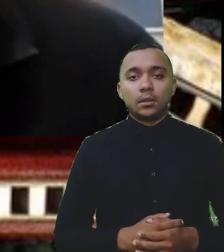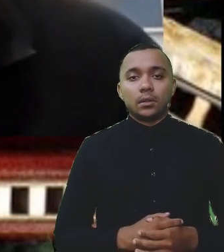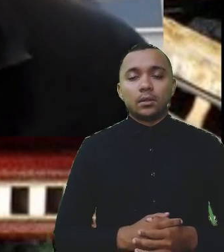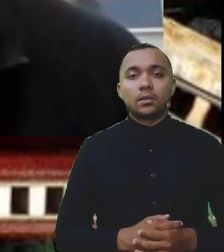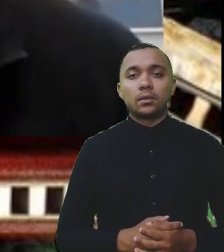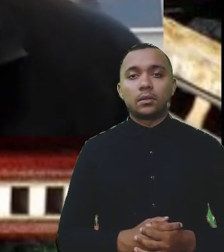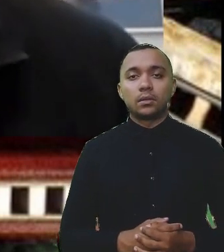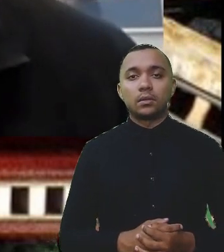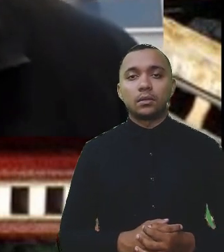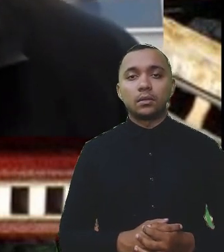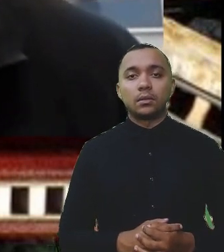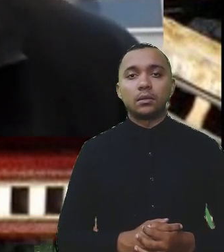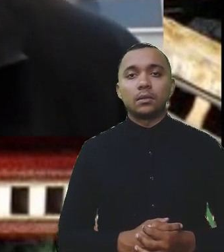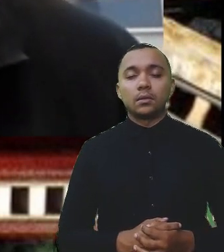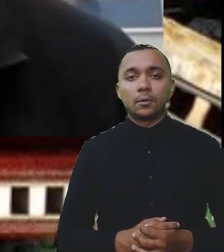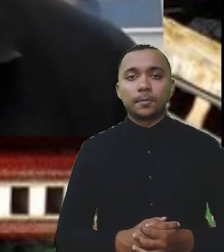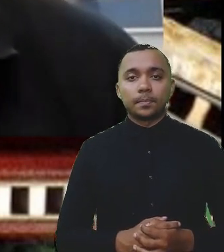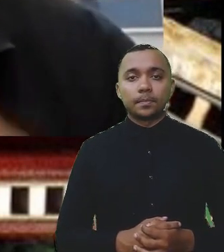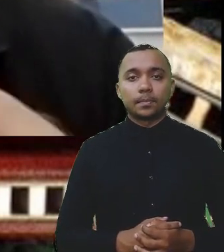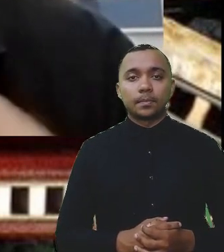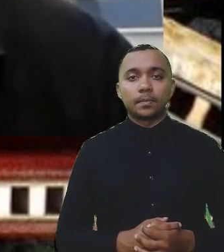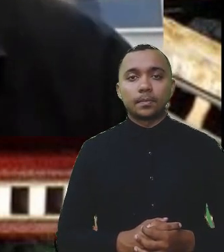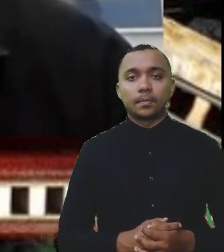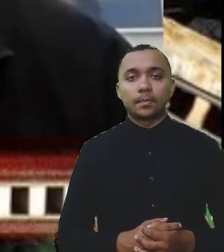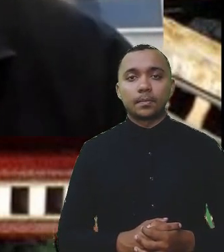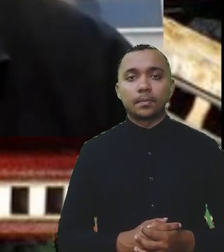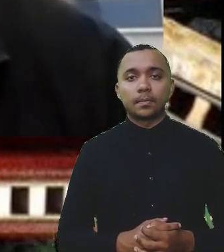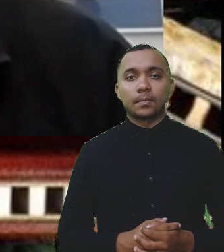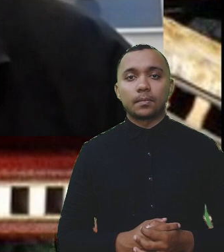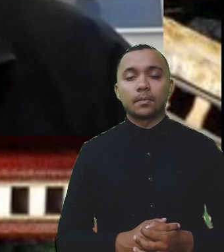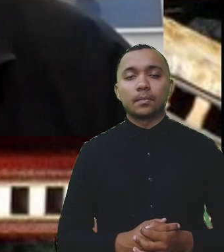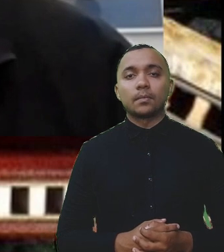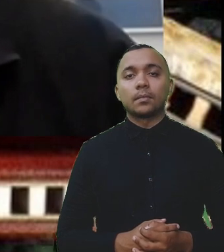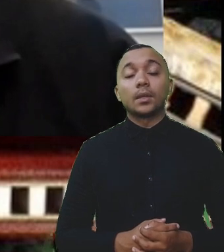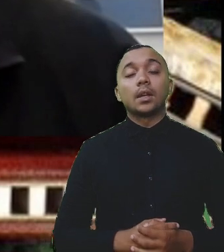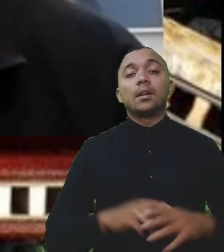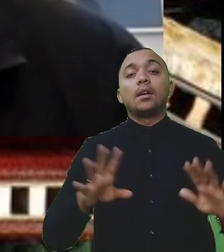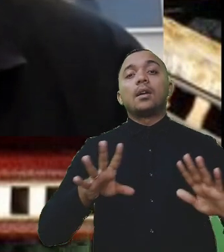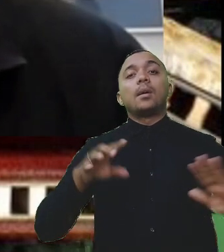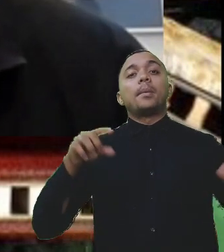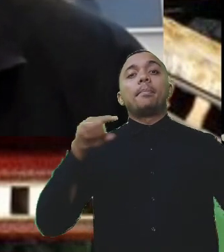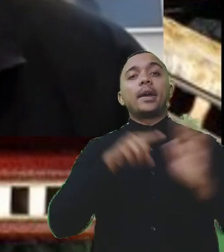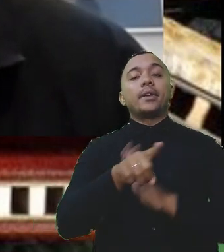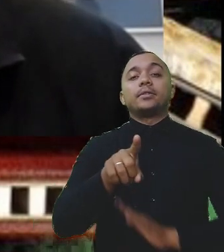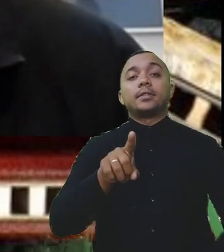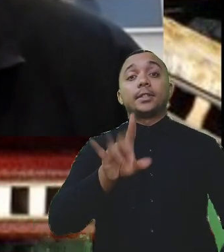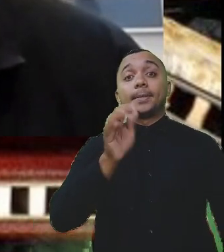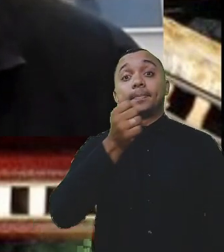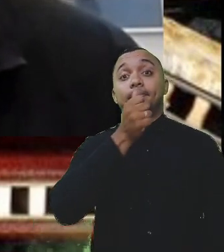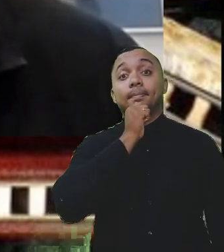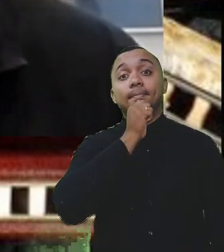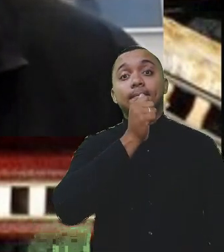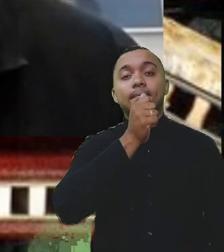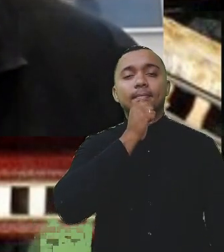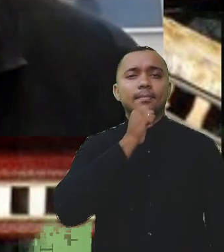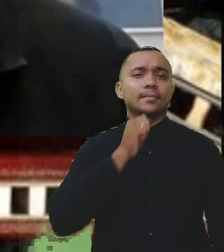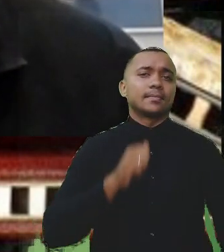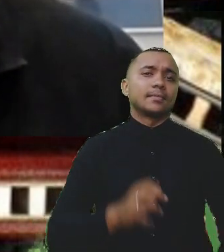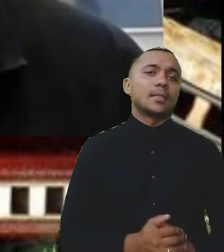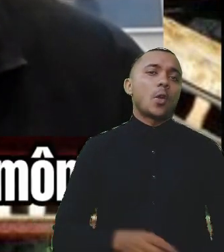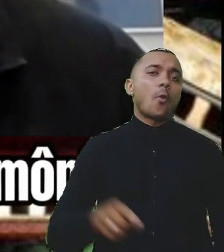transcrição. Aí Desculpa, a a gente pode transcrição. voltar, Zé, àquela pergunta que eu não fiz. Como foi a